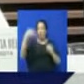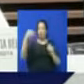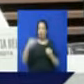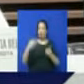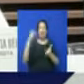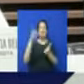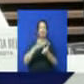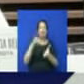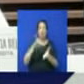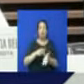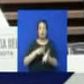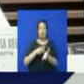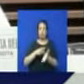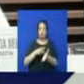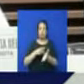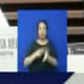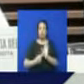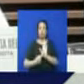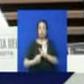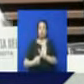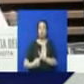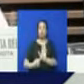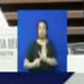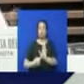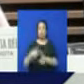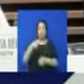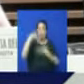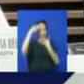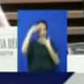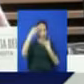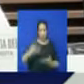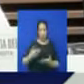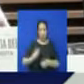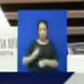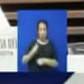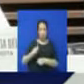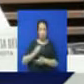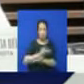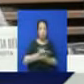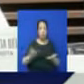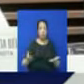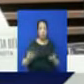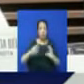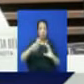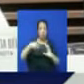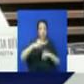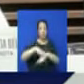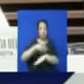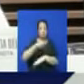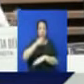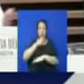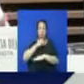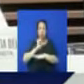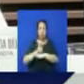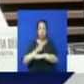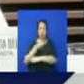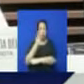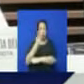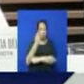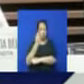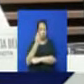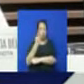pela presença de vocês. Nós, o parlamento mais antigo do estado do Rio Grande do Sul, hoje está